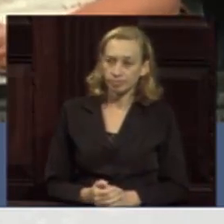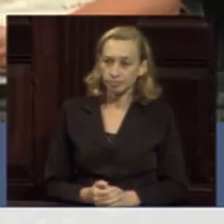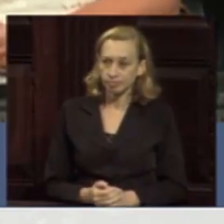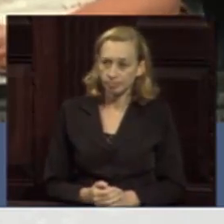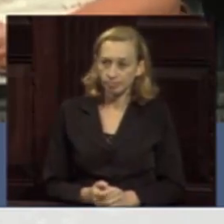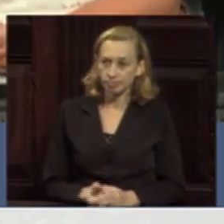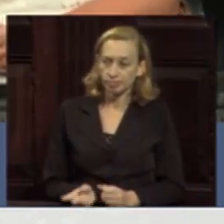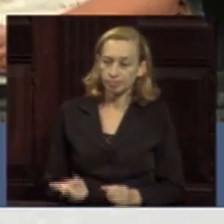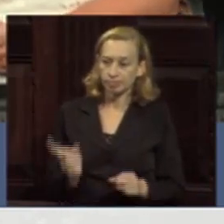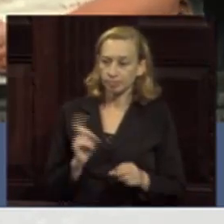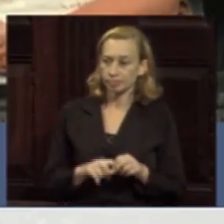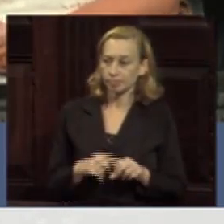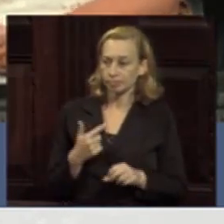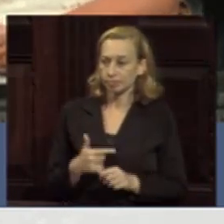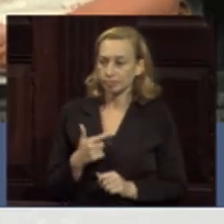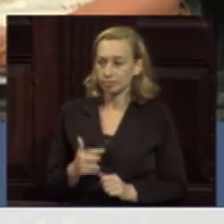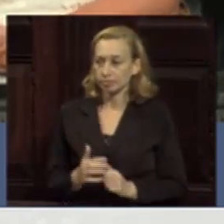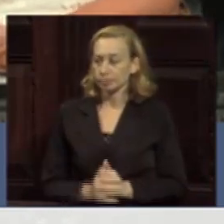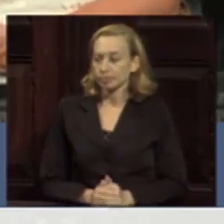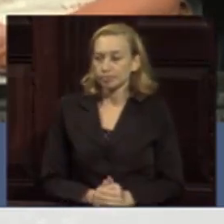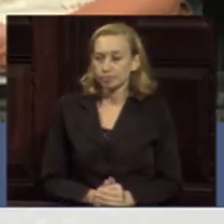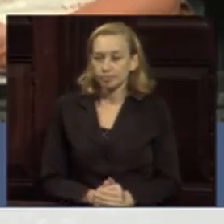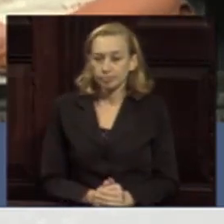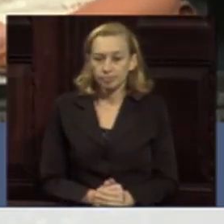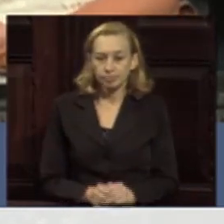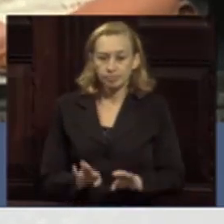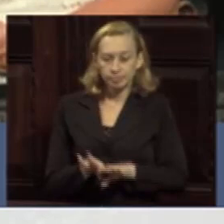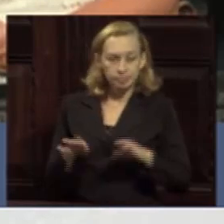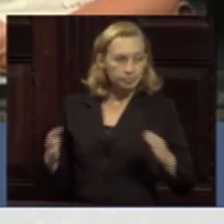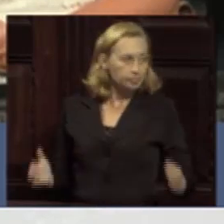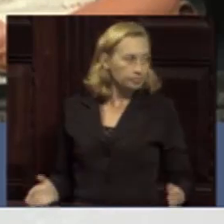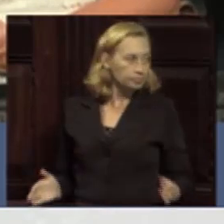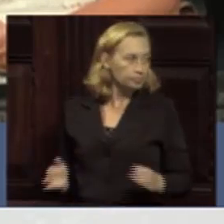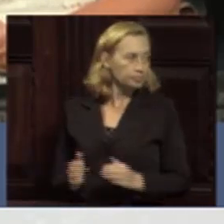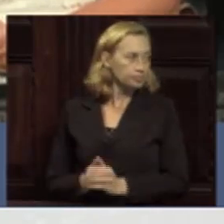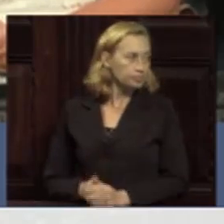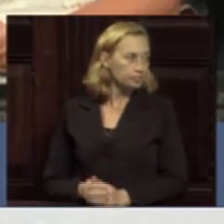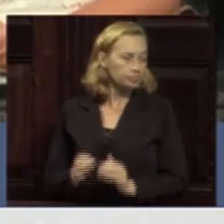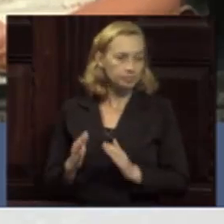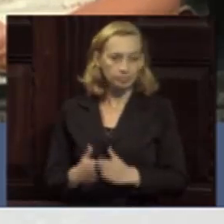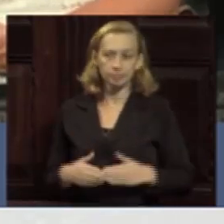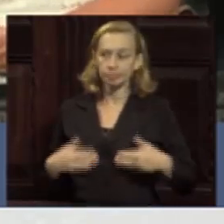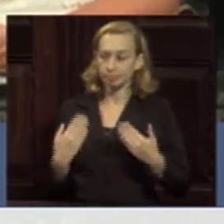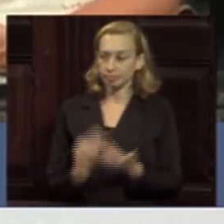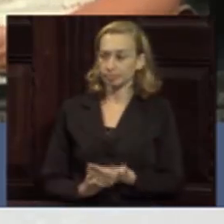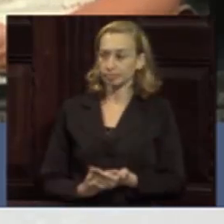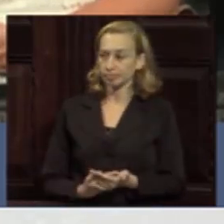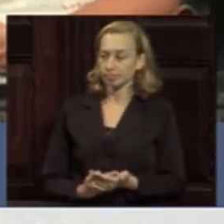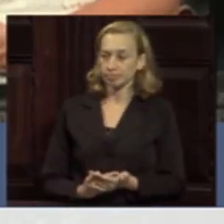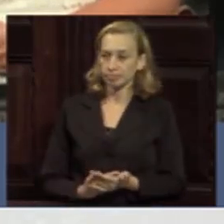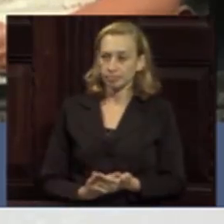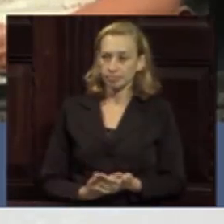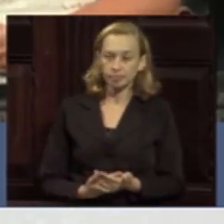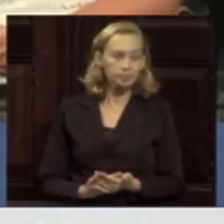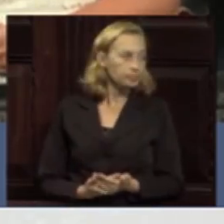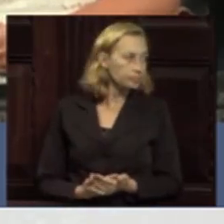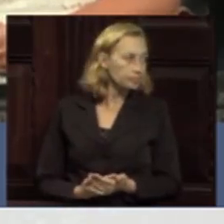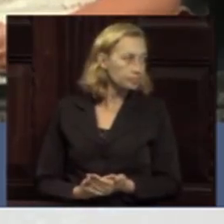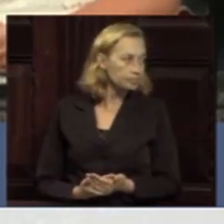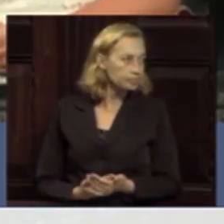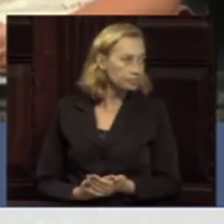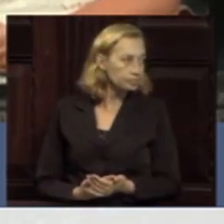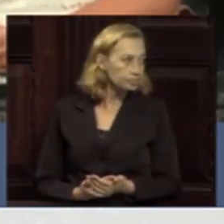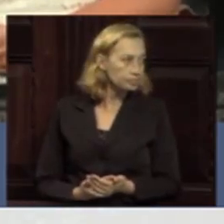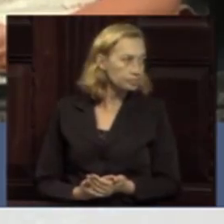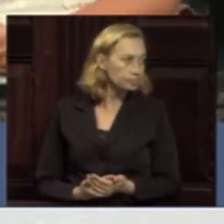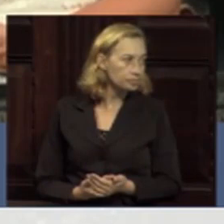em segunda discussão. Há sobre a mesa os seguintes requerimentos. Requeira a doutora mesa, de acordo com o artigo